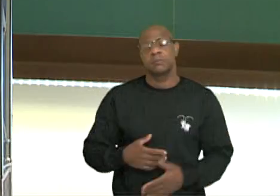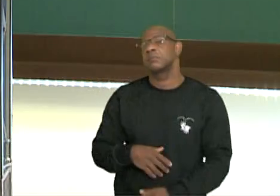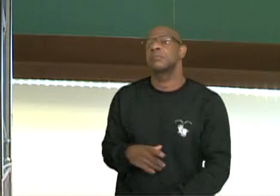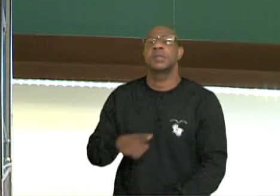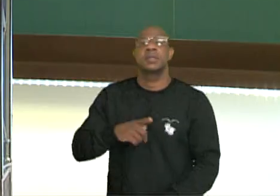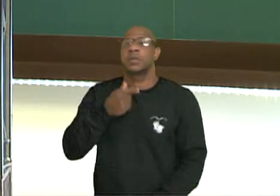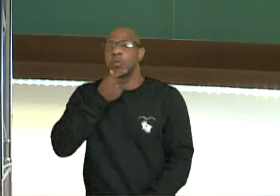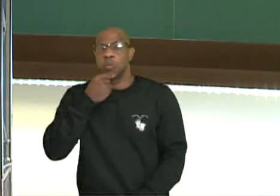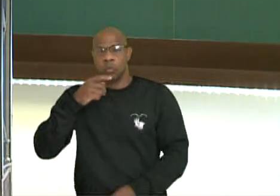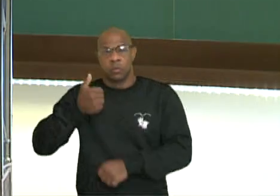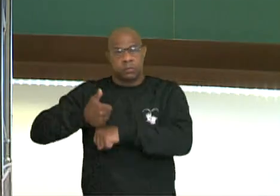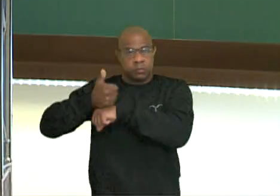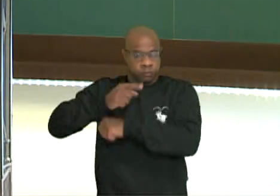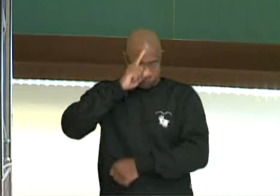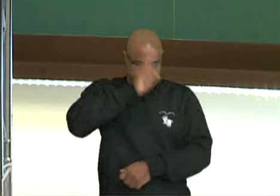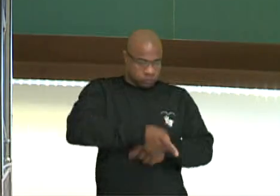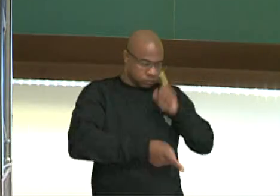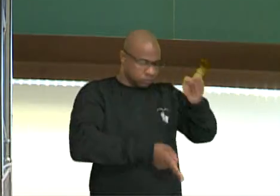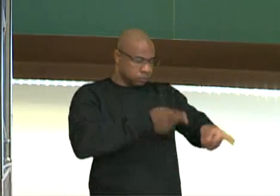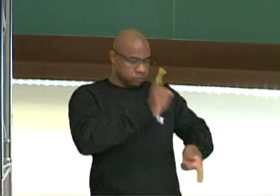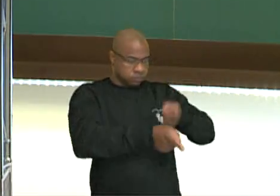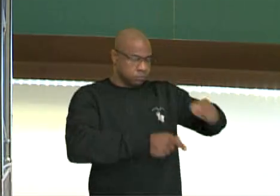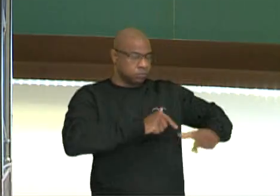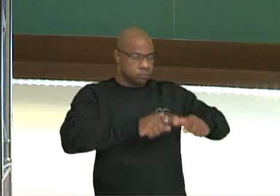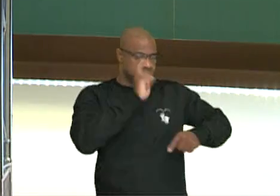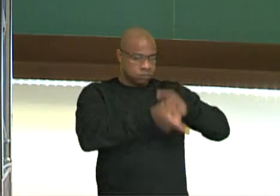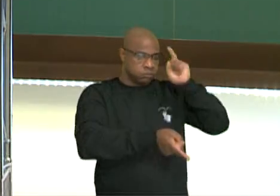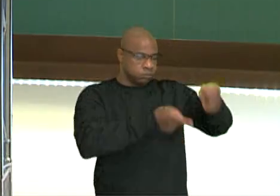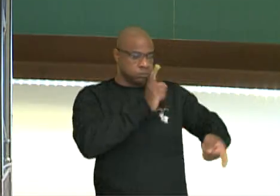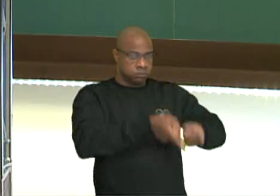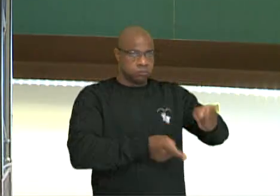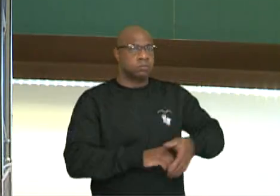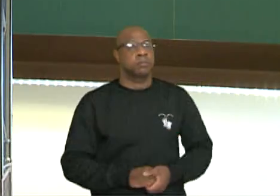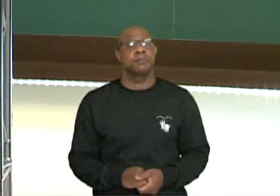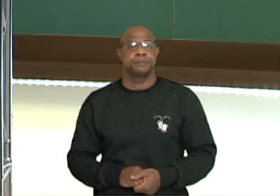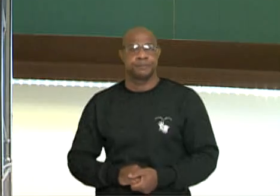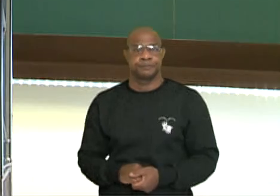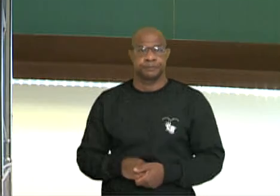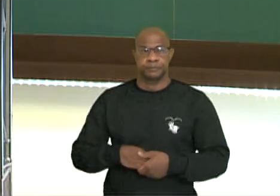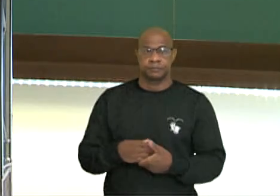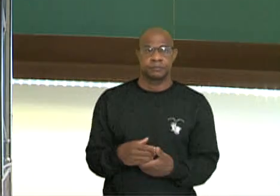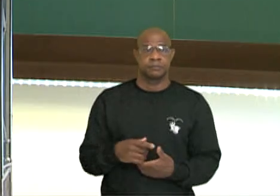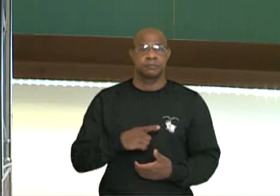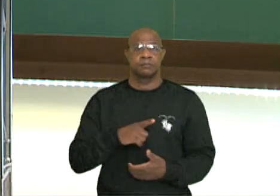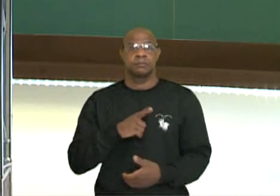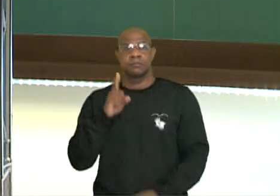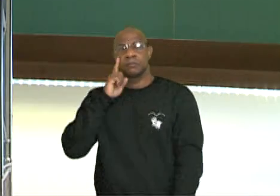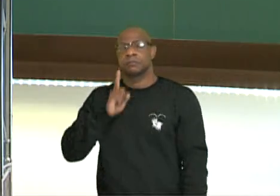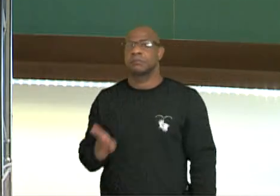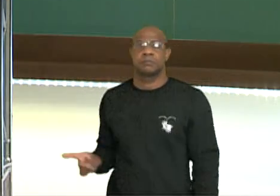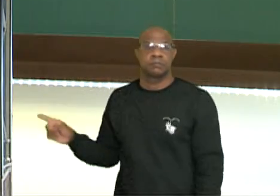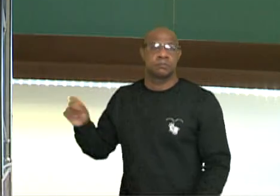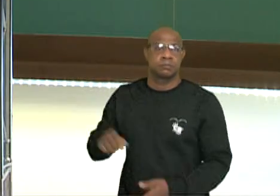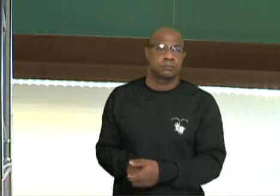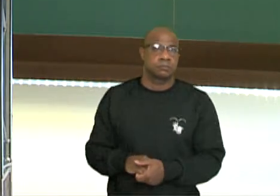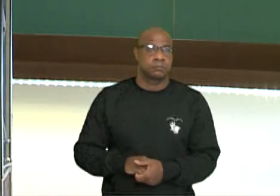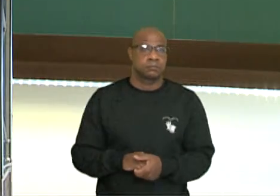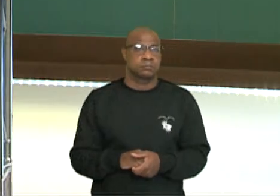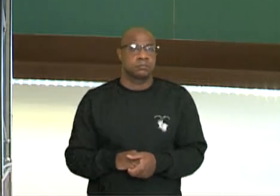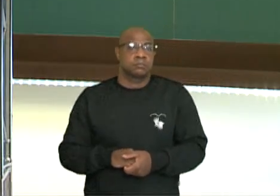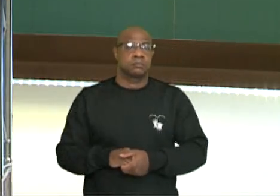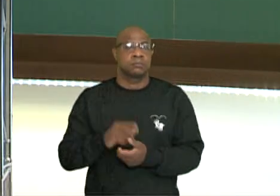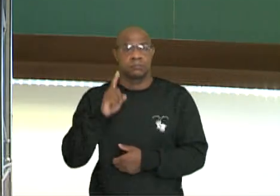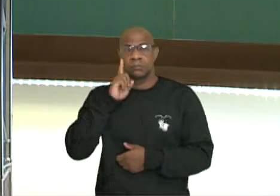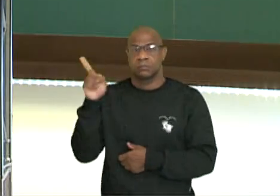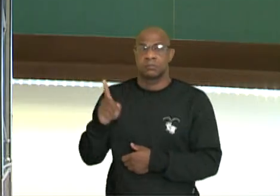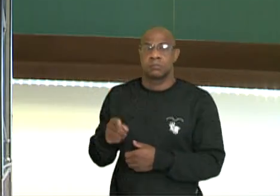mandando, né? E agindo sobre esse trabalhador que vai vender a sua força de trabalho. Em seu livro O Capital,